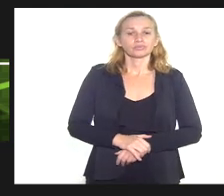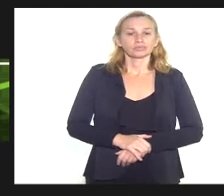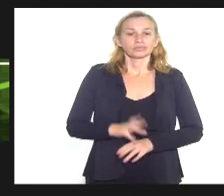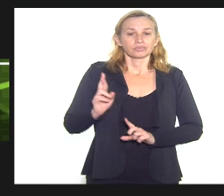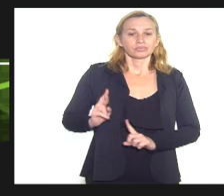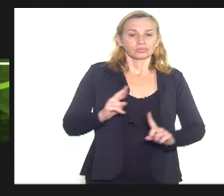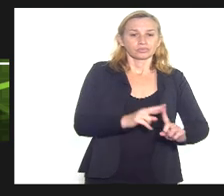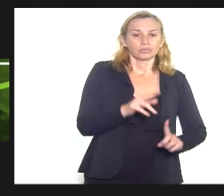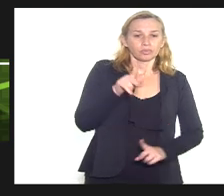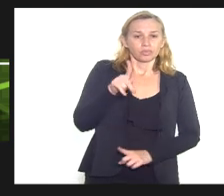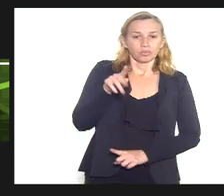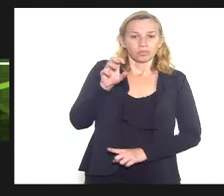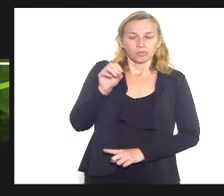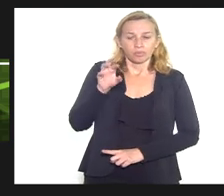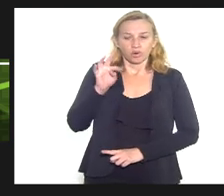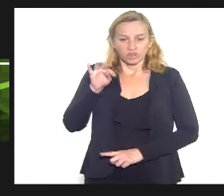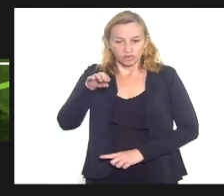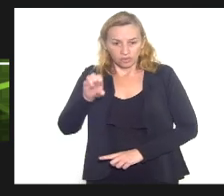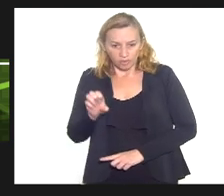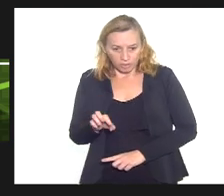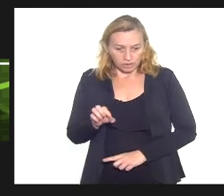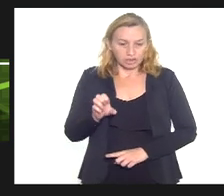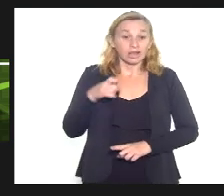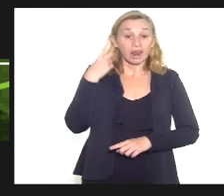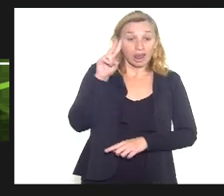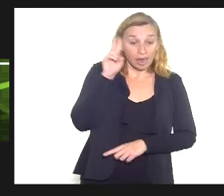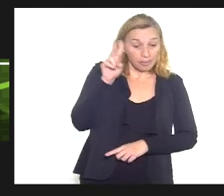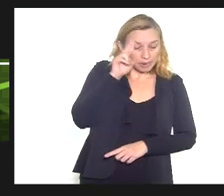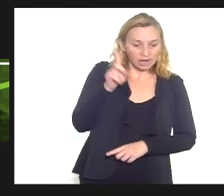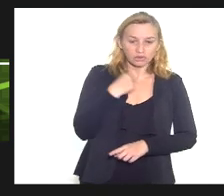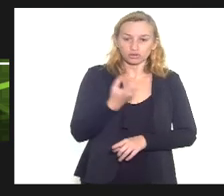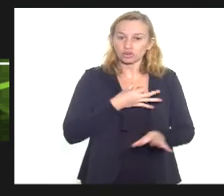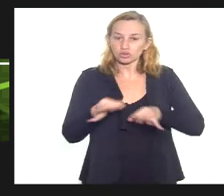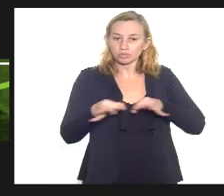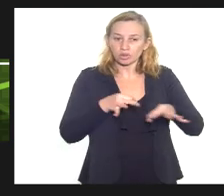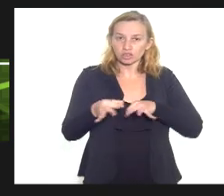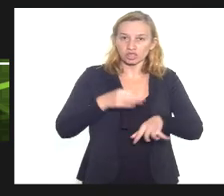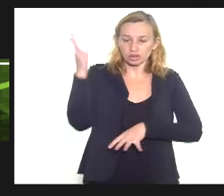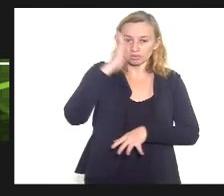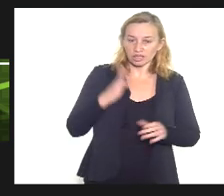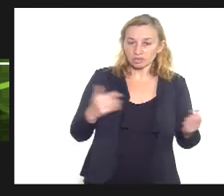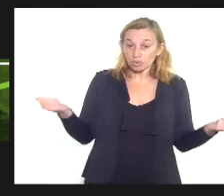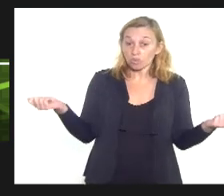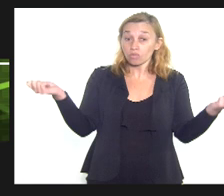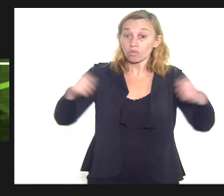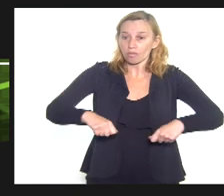refere ao portfólio, porque há que se lembrar que os nossos projetos no Brasil competem